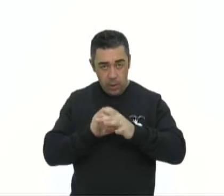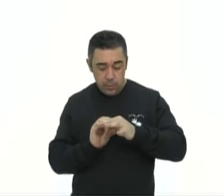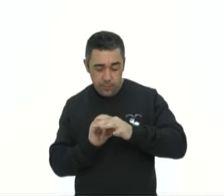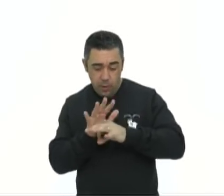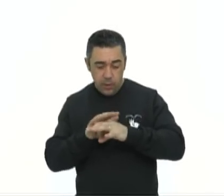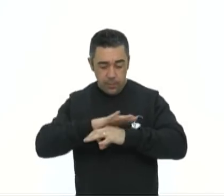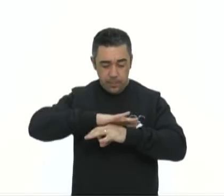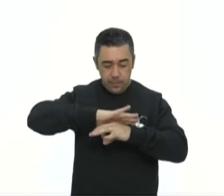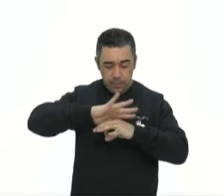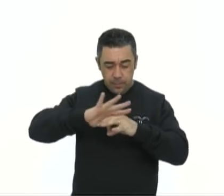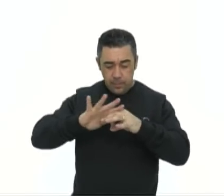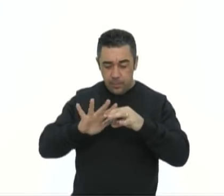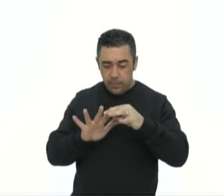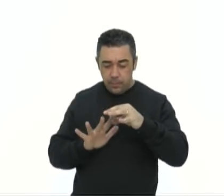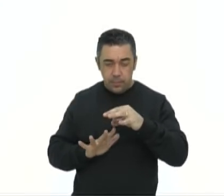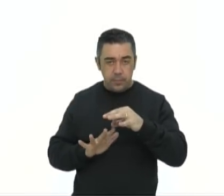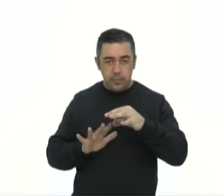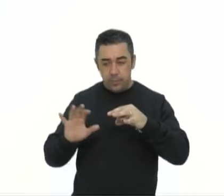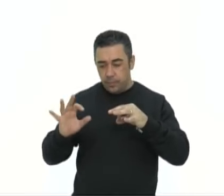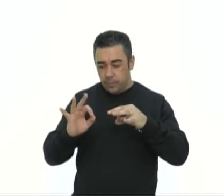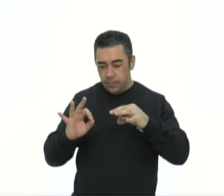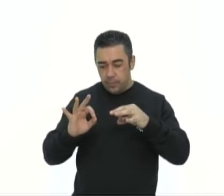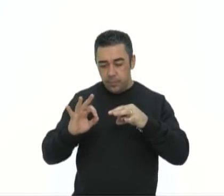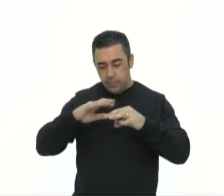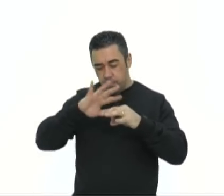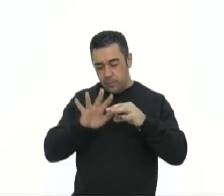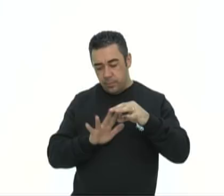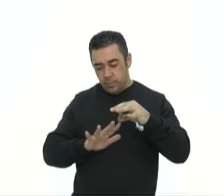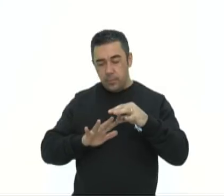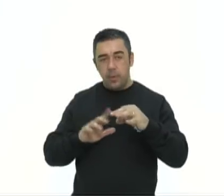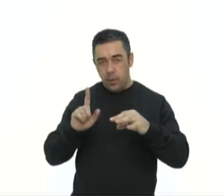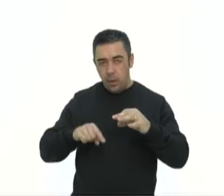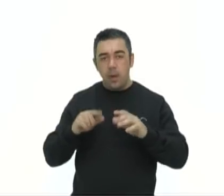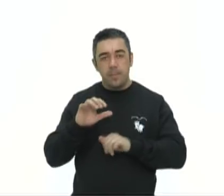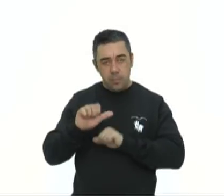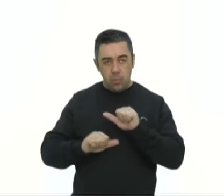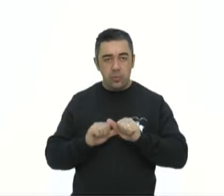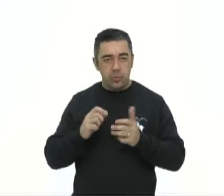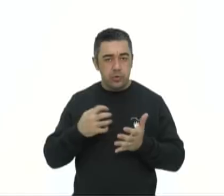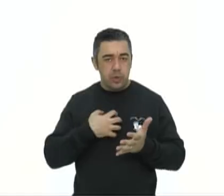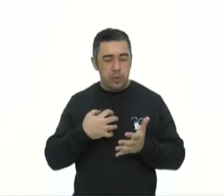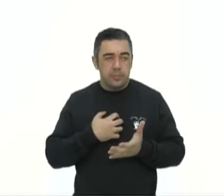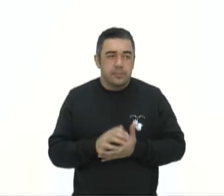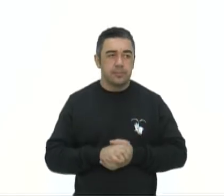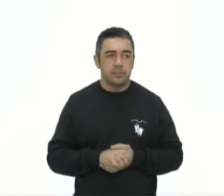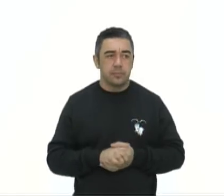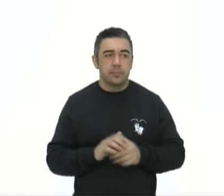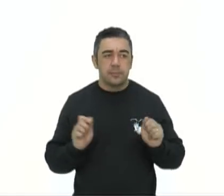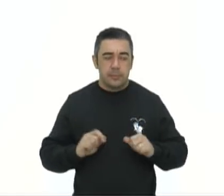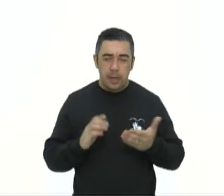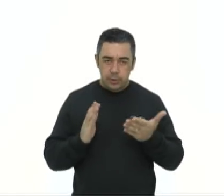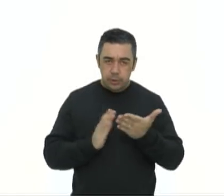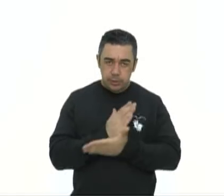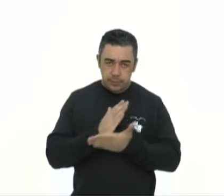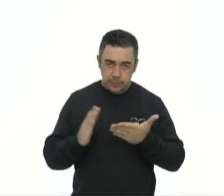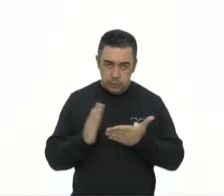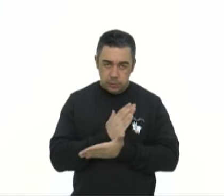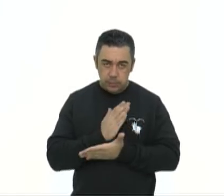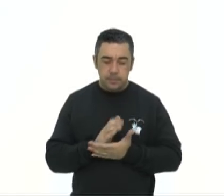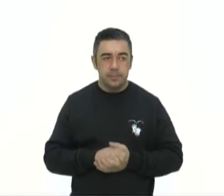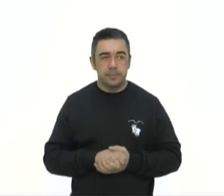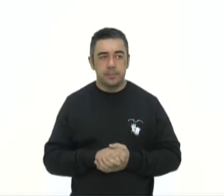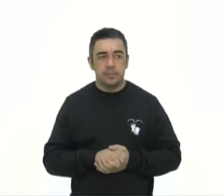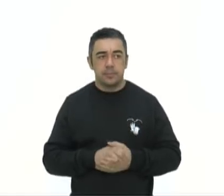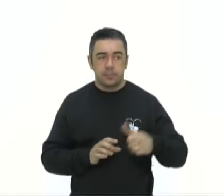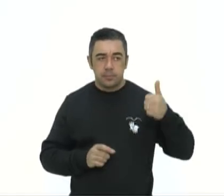seja, essa matriz extracelular muda conforme o tipo de tecido que a gente vai tratar. A gente pode dividir os tecidos conjuntivos